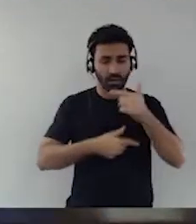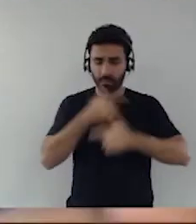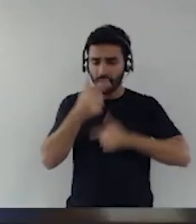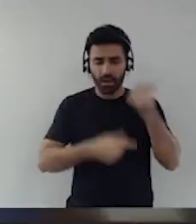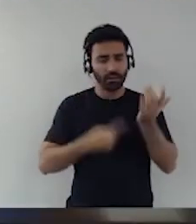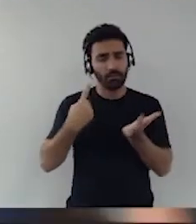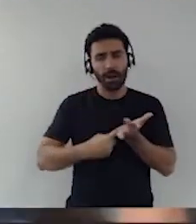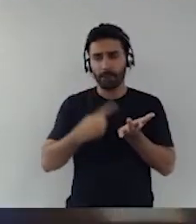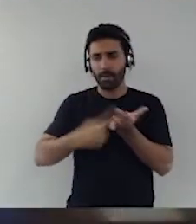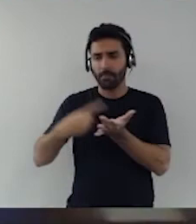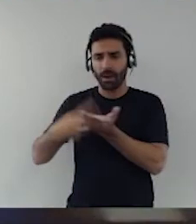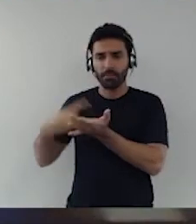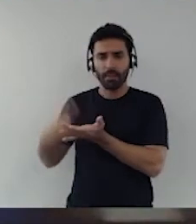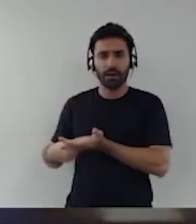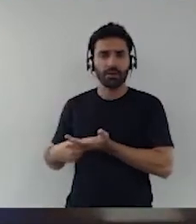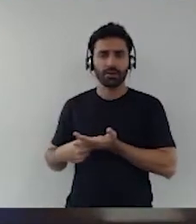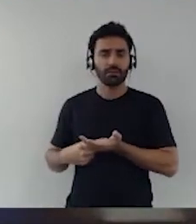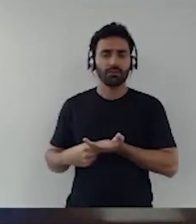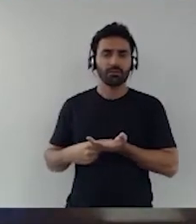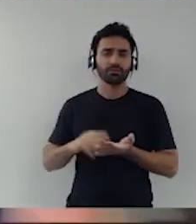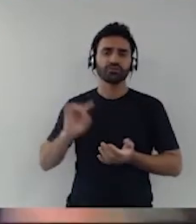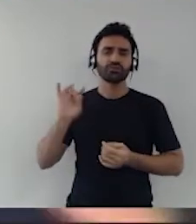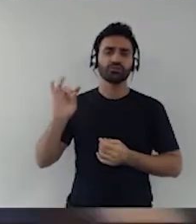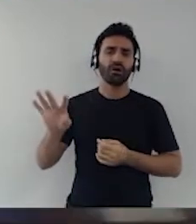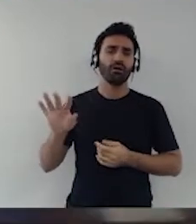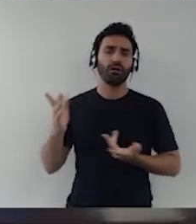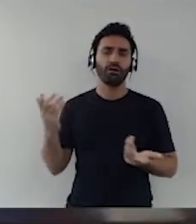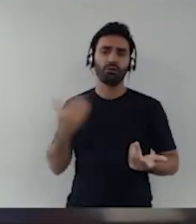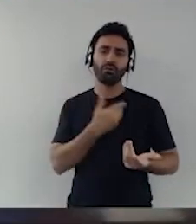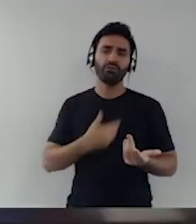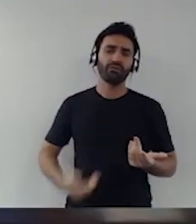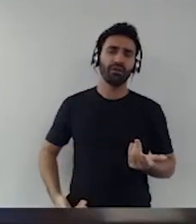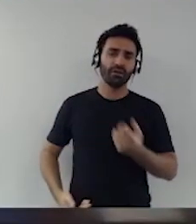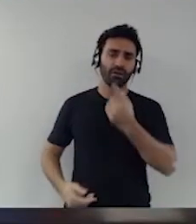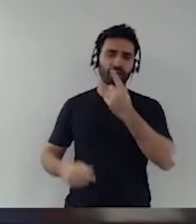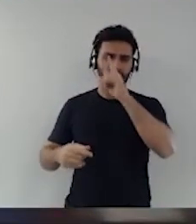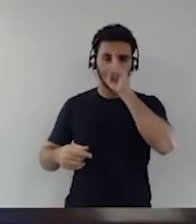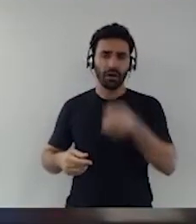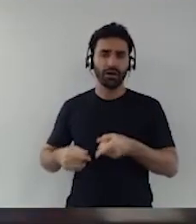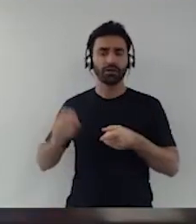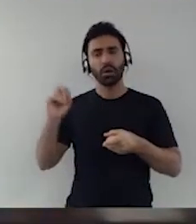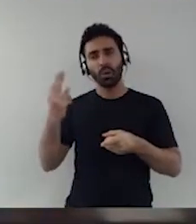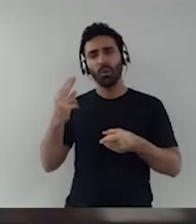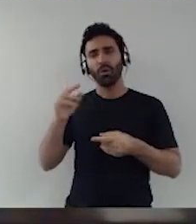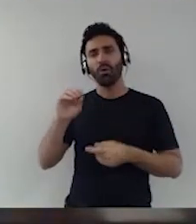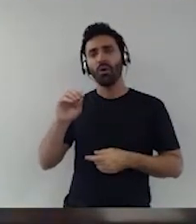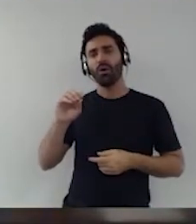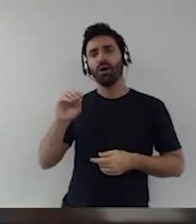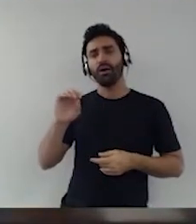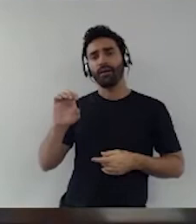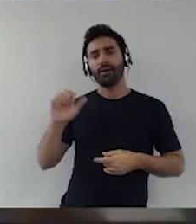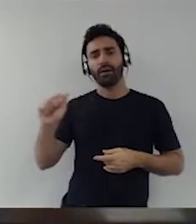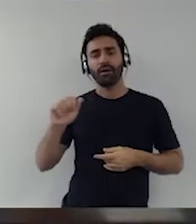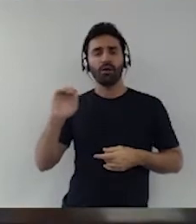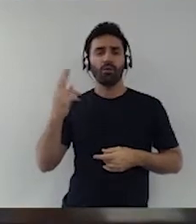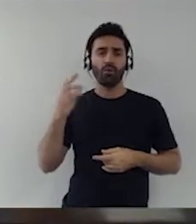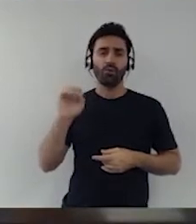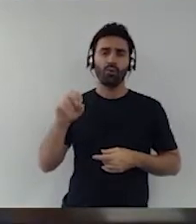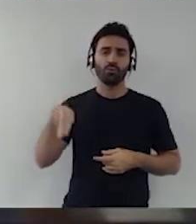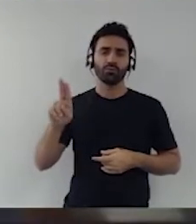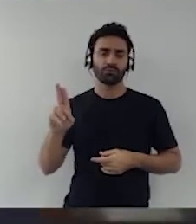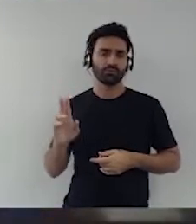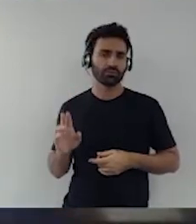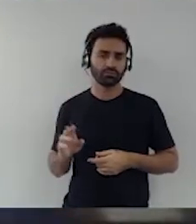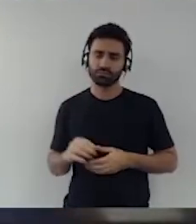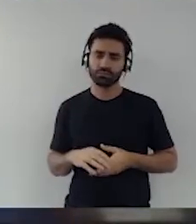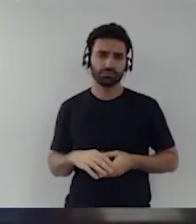além do conceito oficial que nós temos hoje, que é dado pela Organização dos Estados Americanos e pela Organização das Nações Unidas. É